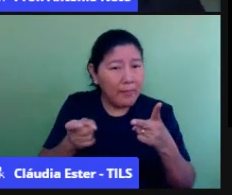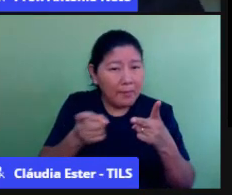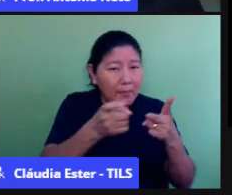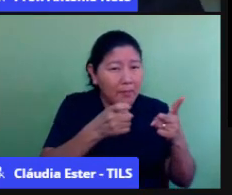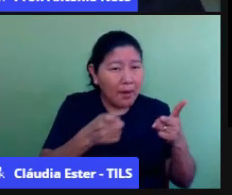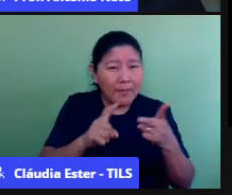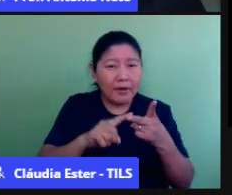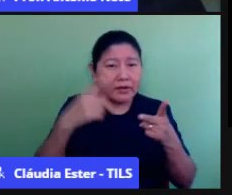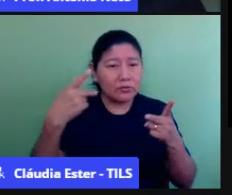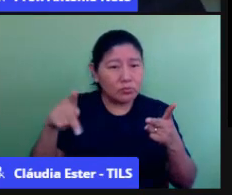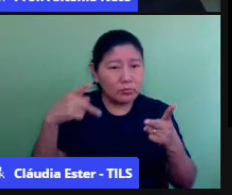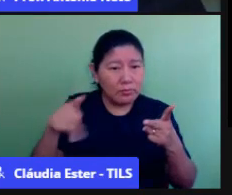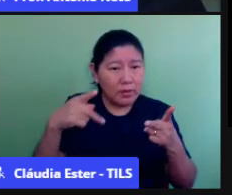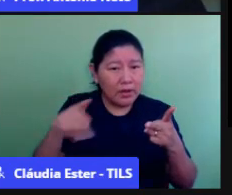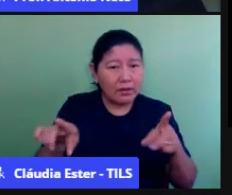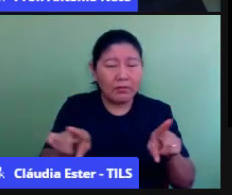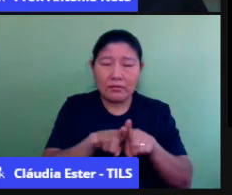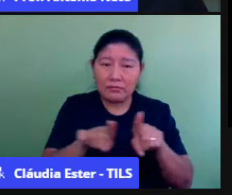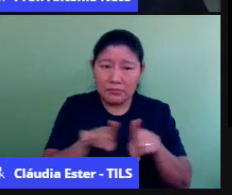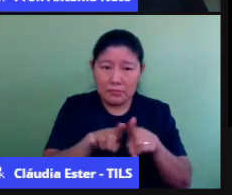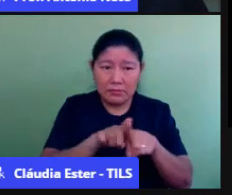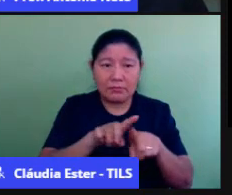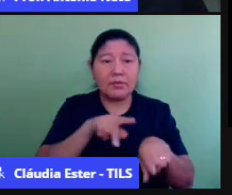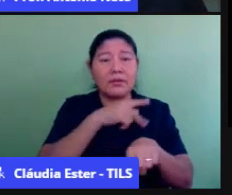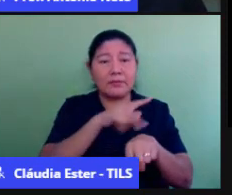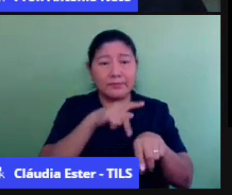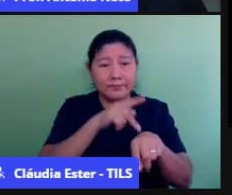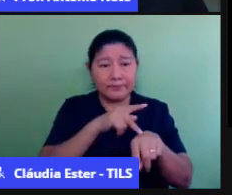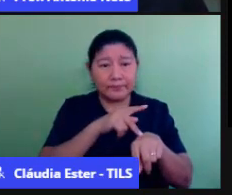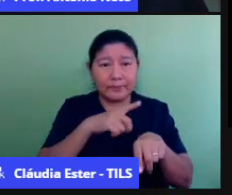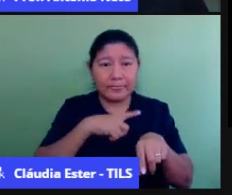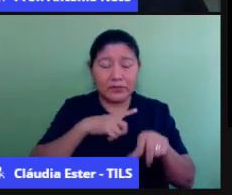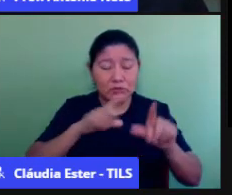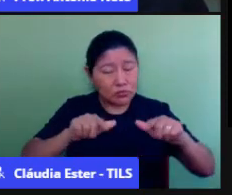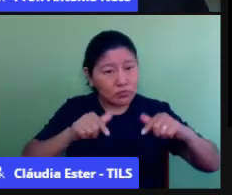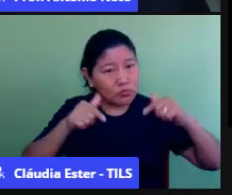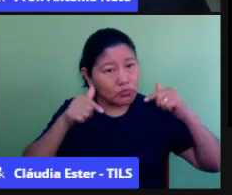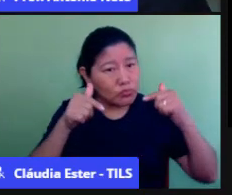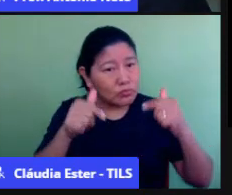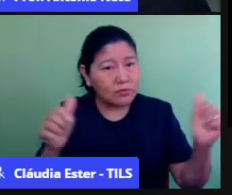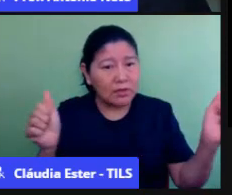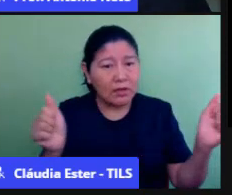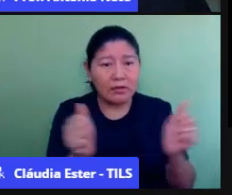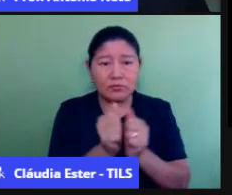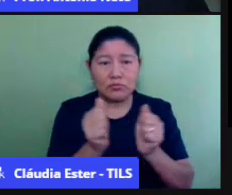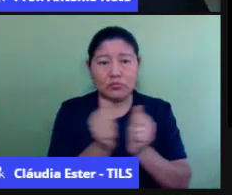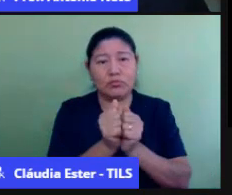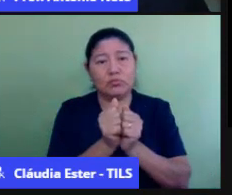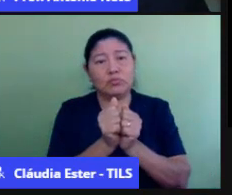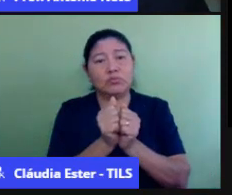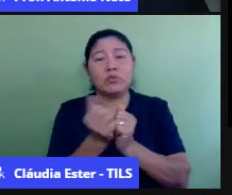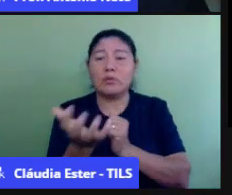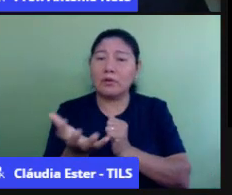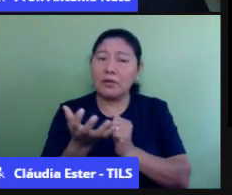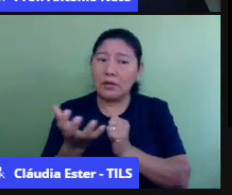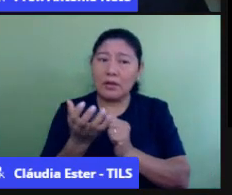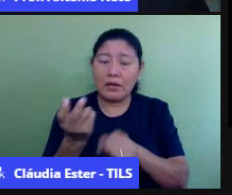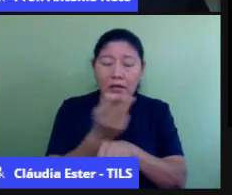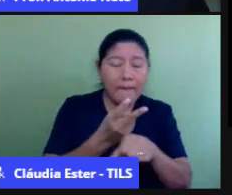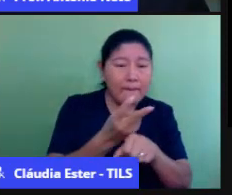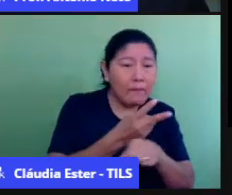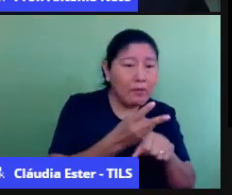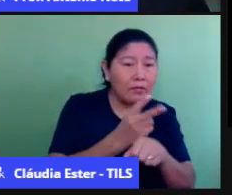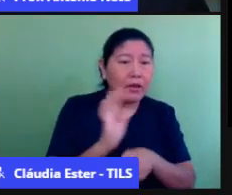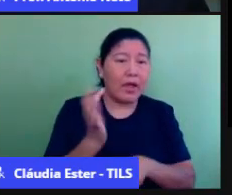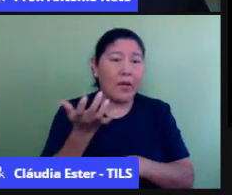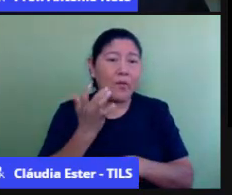né, na Guerra do Paraguai. E no término dessa guerra aí, se ecoou a questão de